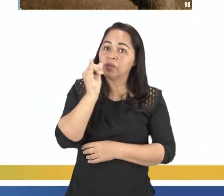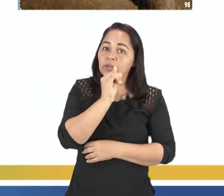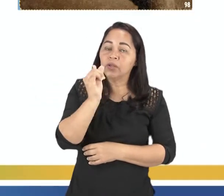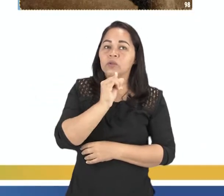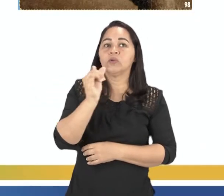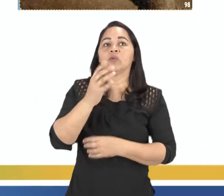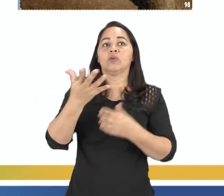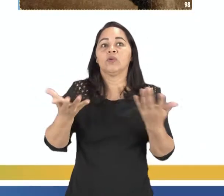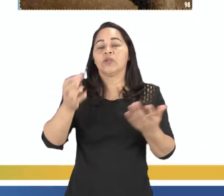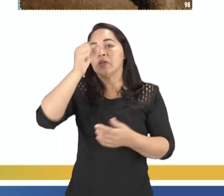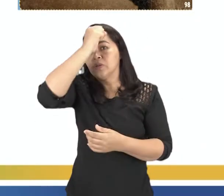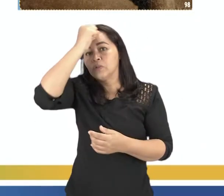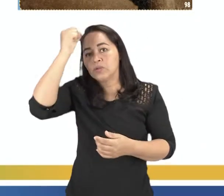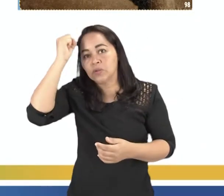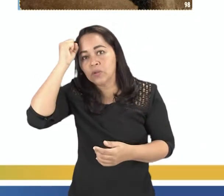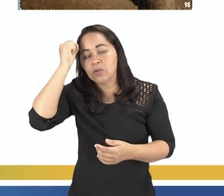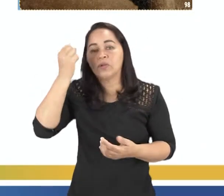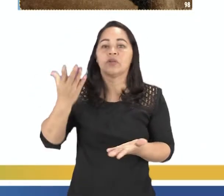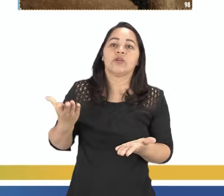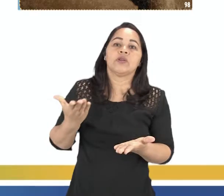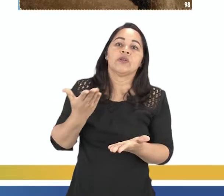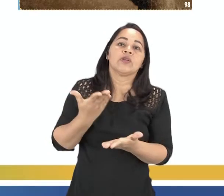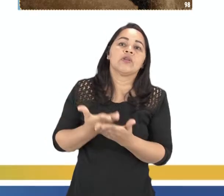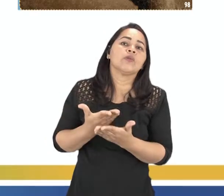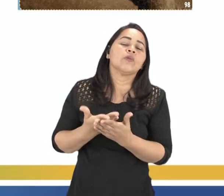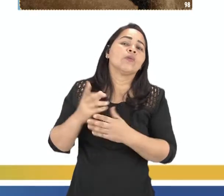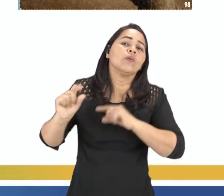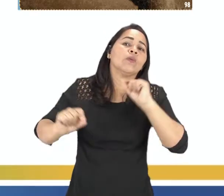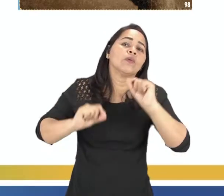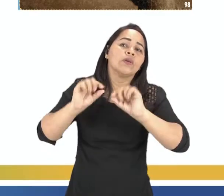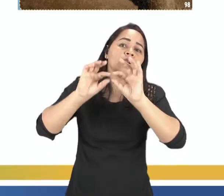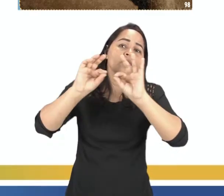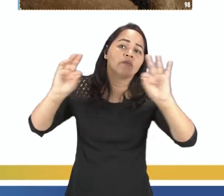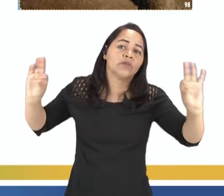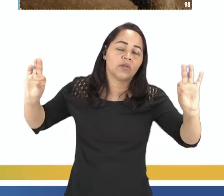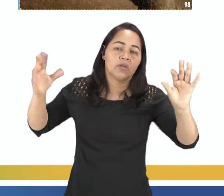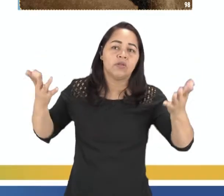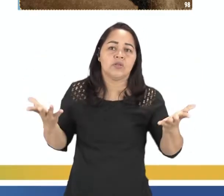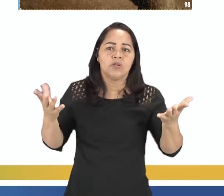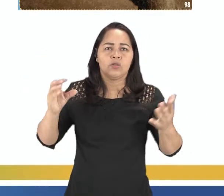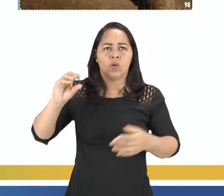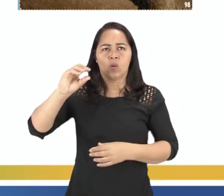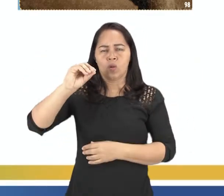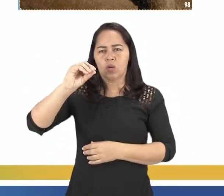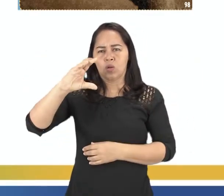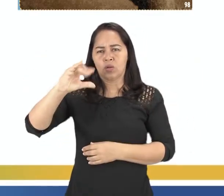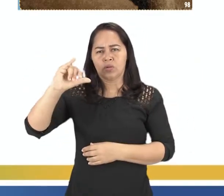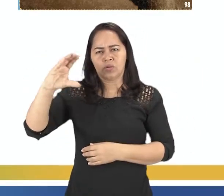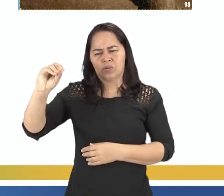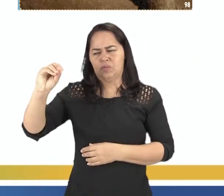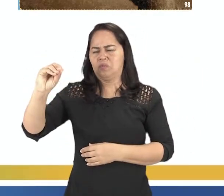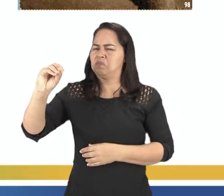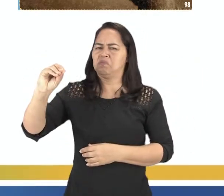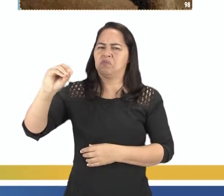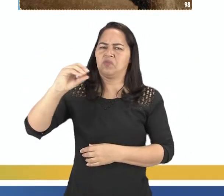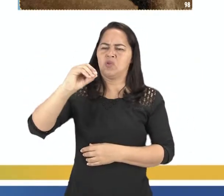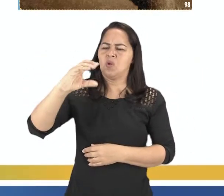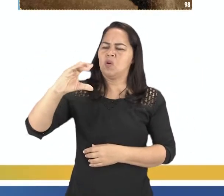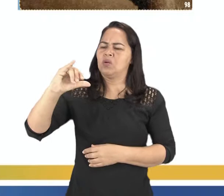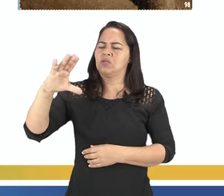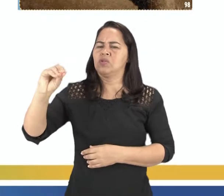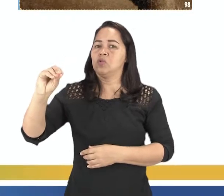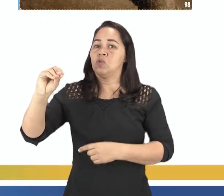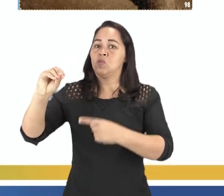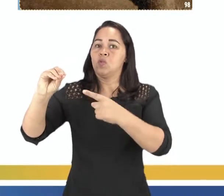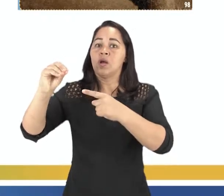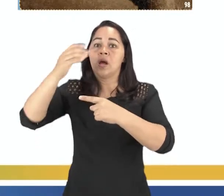pode ser simplesmente ócio ou pode ser o ócio criativo, que é o que eu recomendo a vocês. Como assim ócio? Ócio pode ser ficar sem fazer nada, mas o